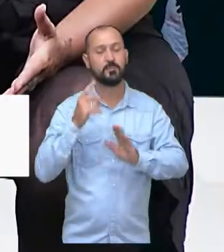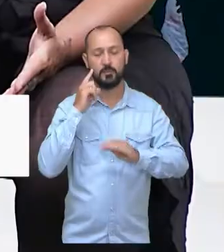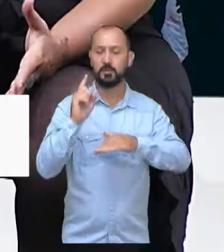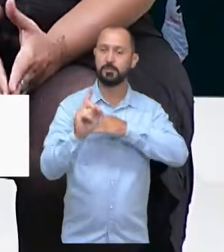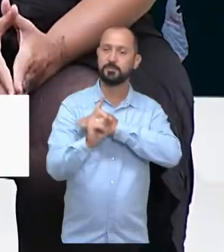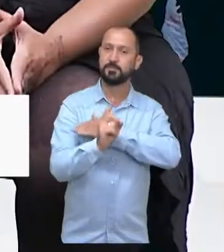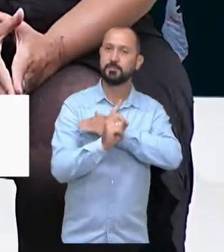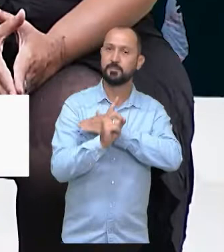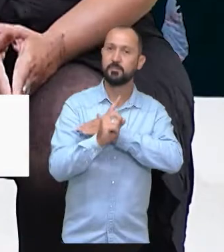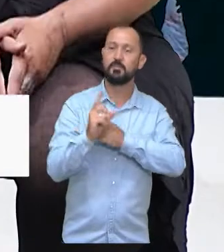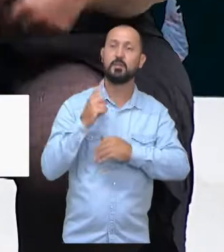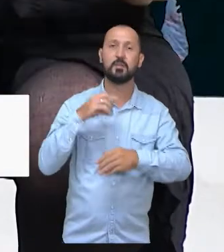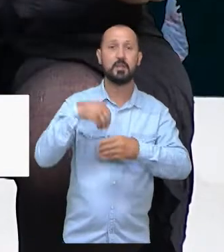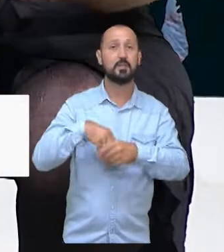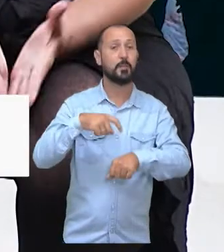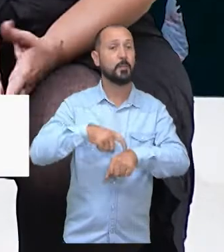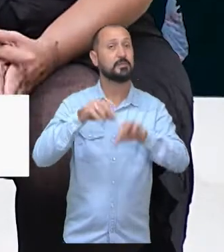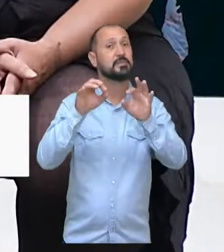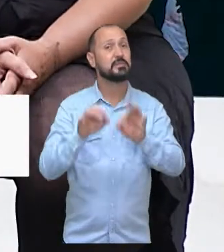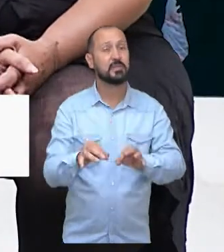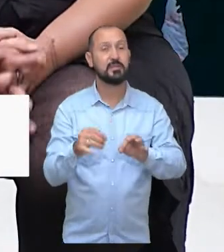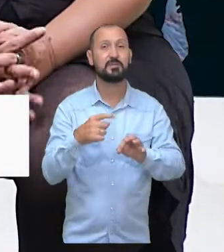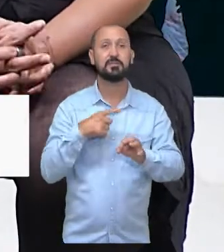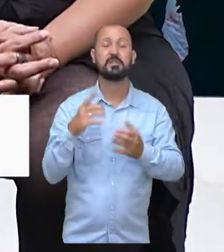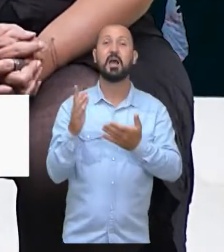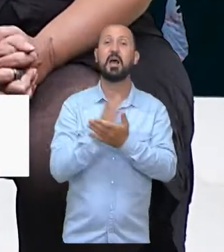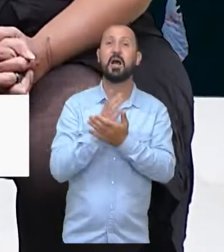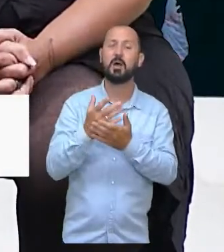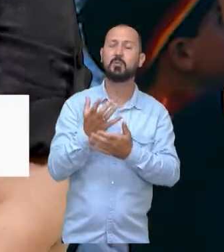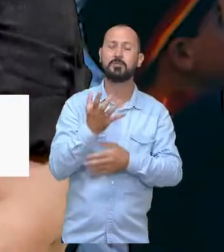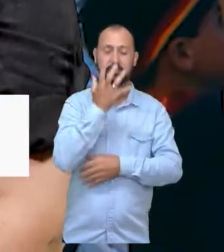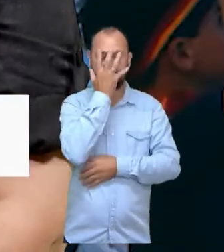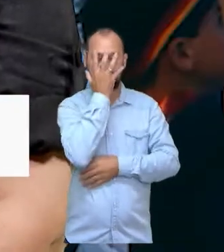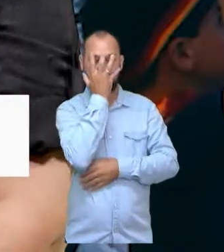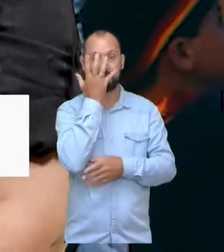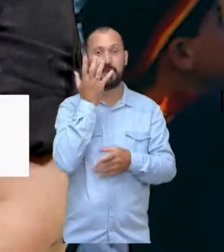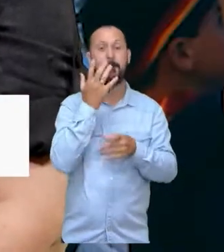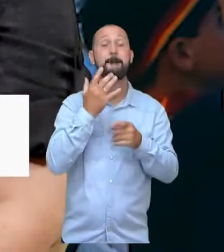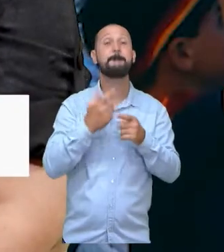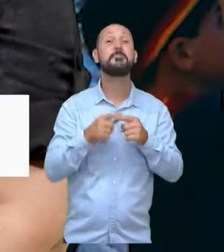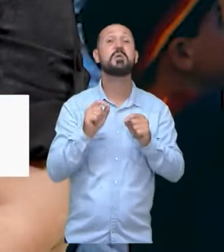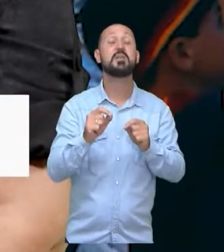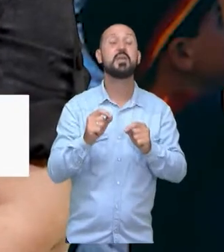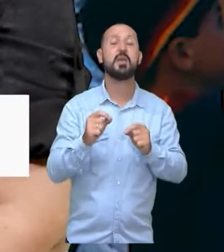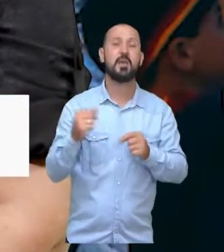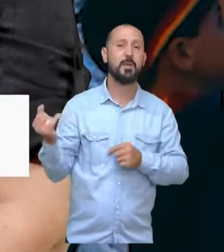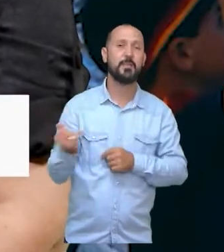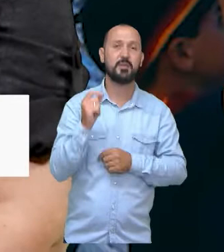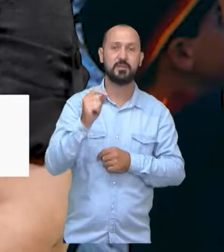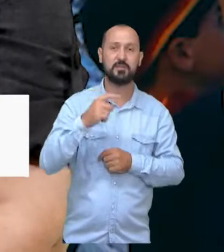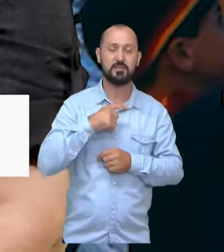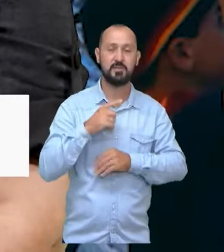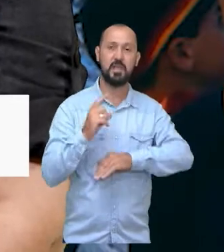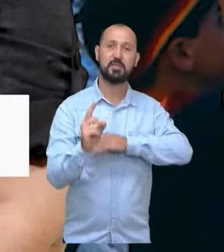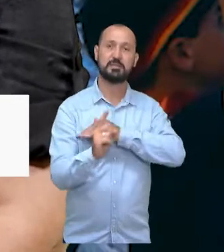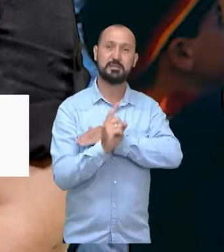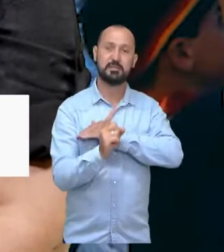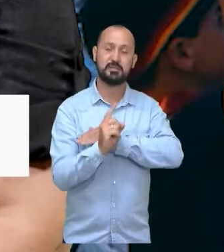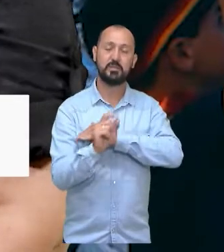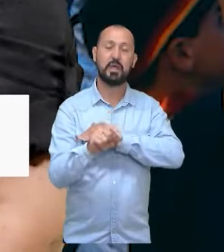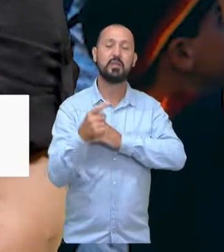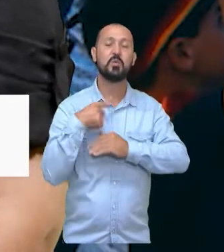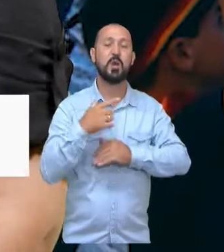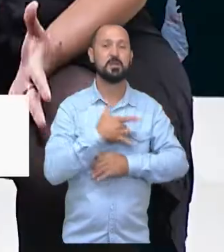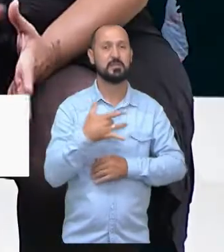está acontecendo da forma correta, se está havendo algum tipo de constrangimento, porque é fundamental que a gente tenha acesso à saúde. E acesso